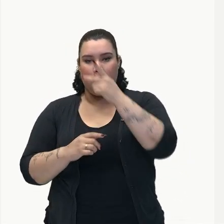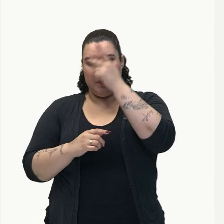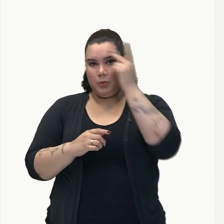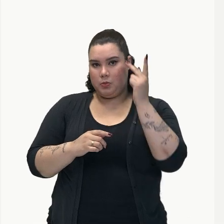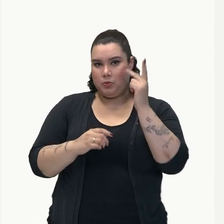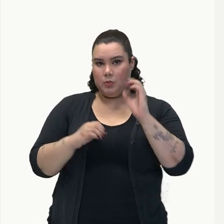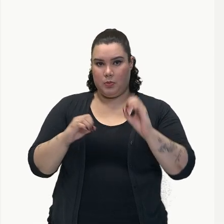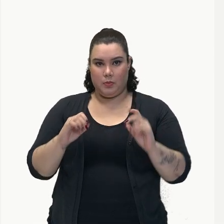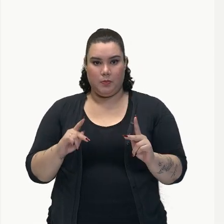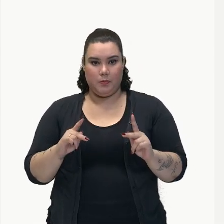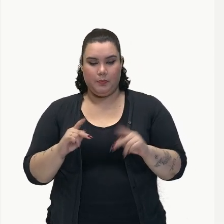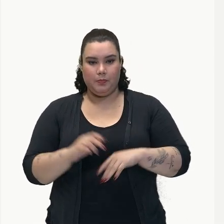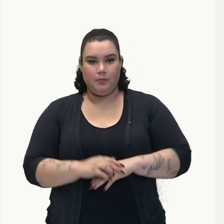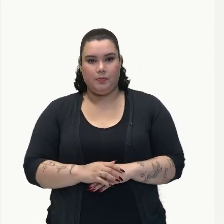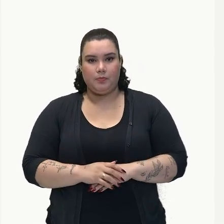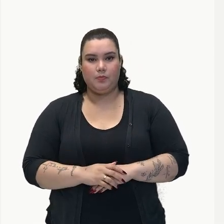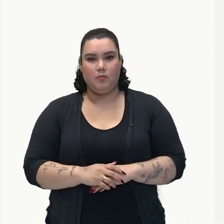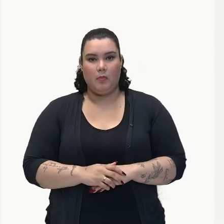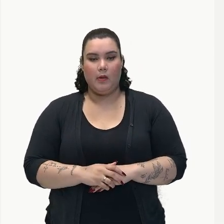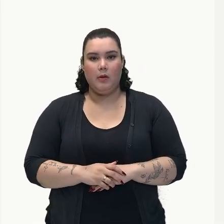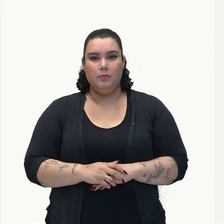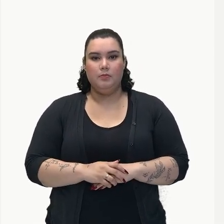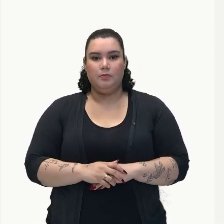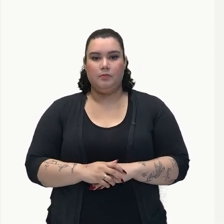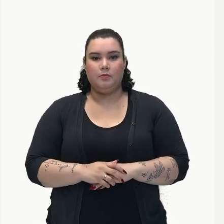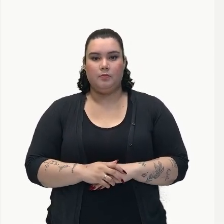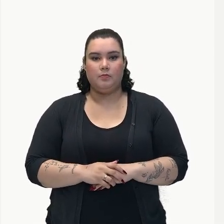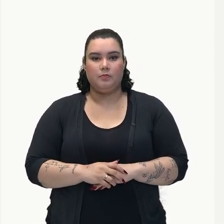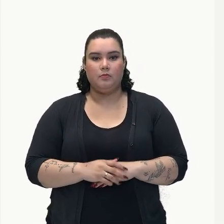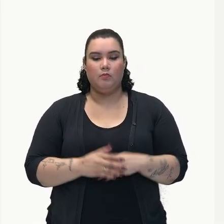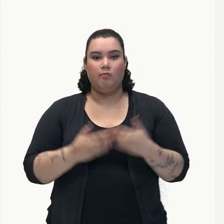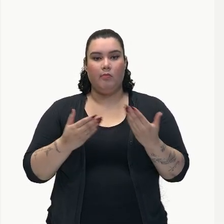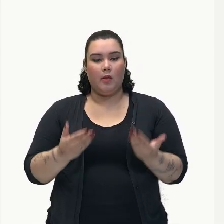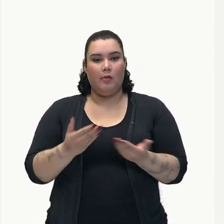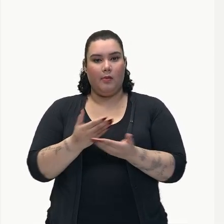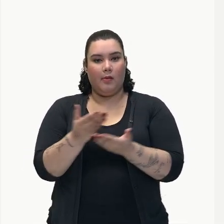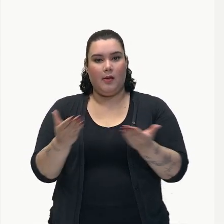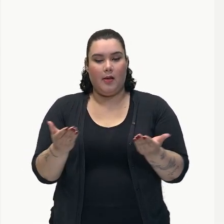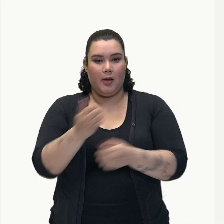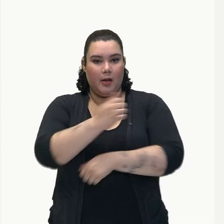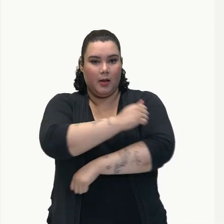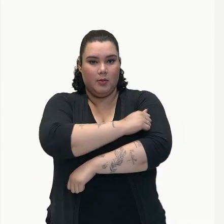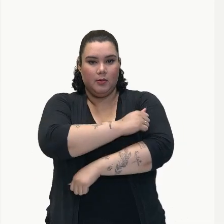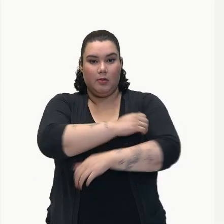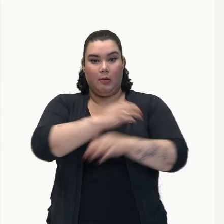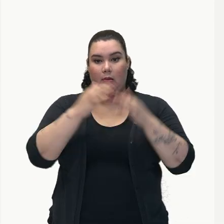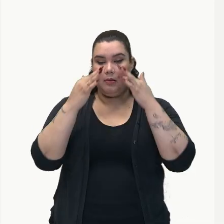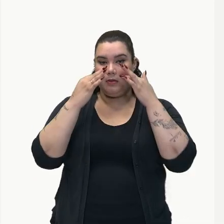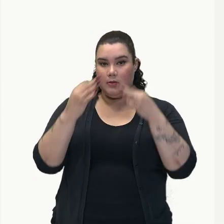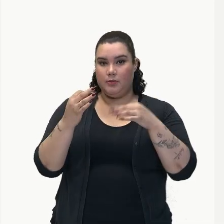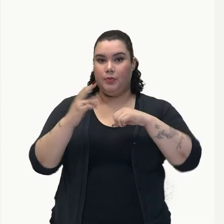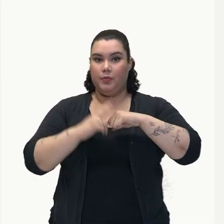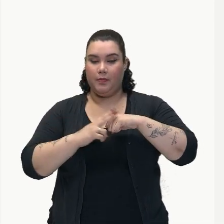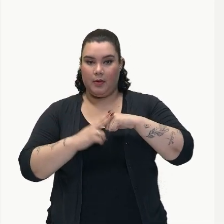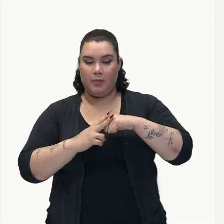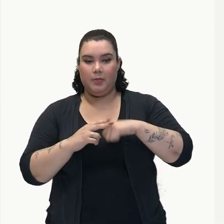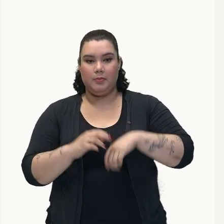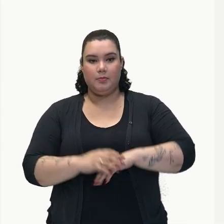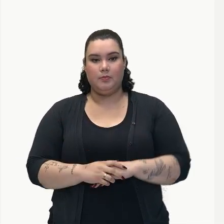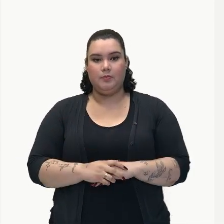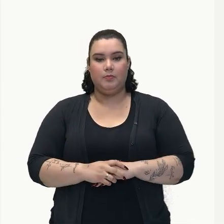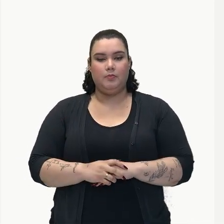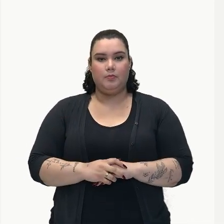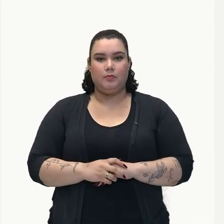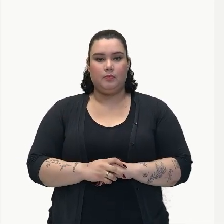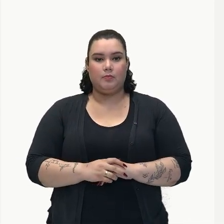singular. Então, meus amados alunos, observem bem o verbo. Vamos para